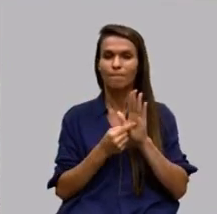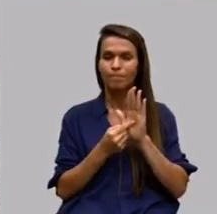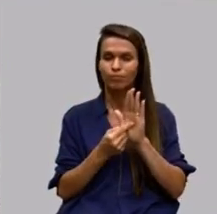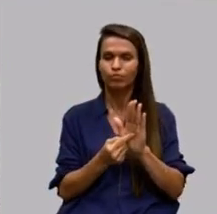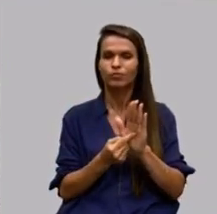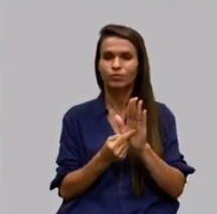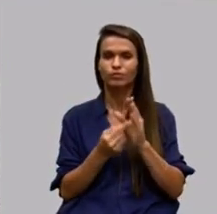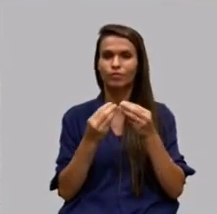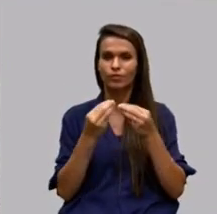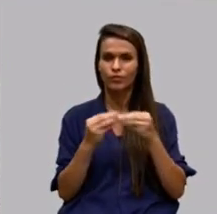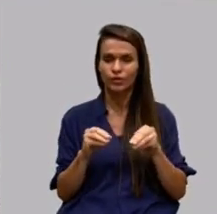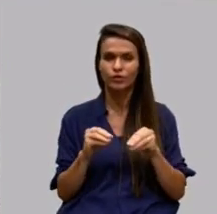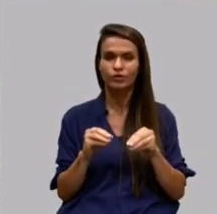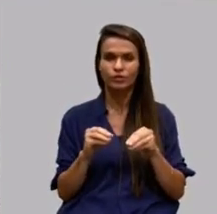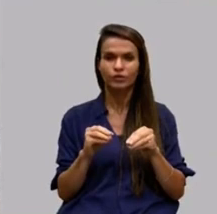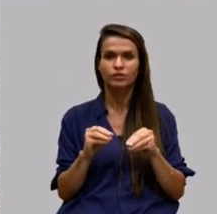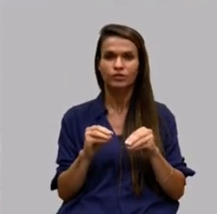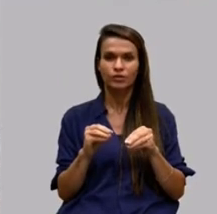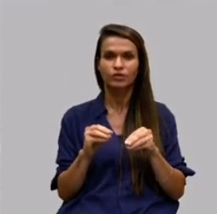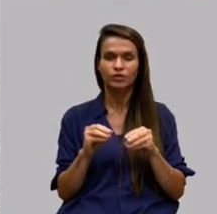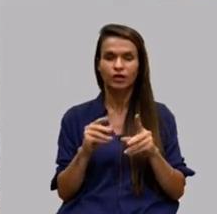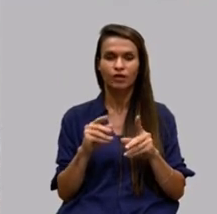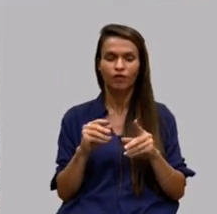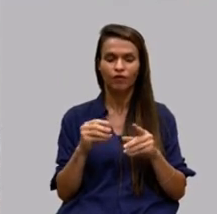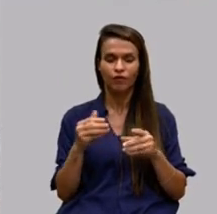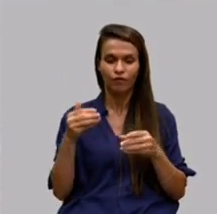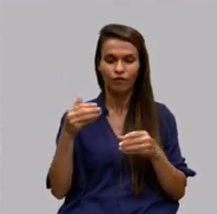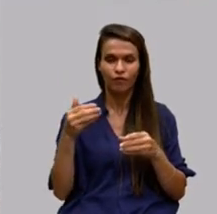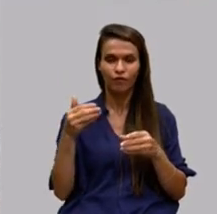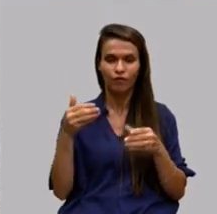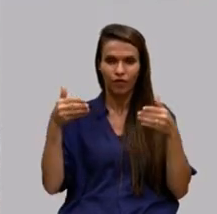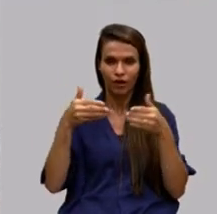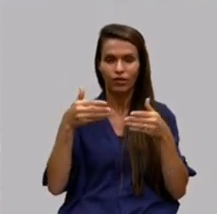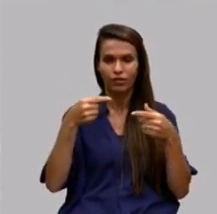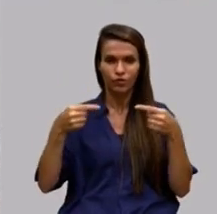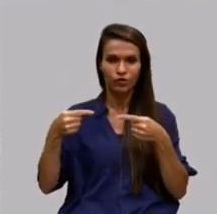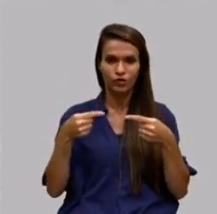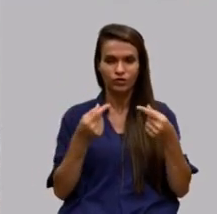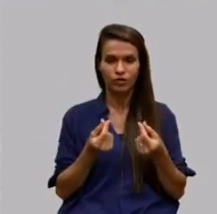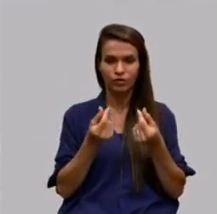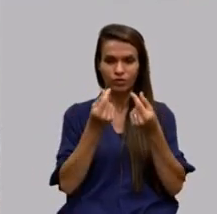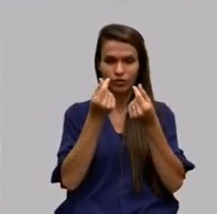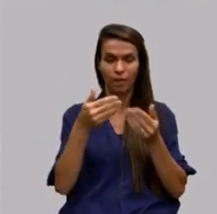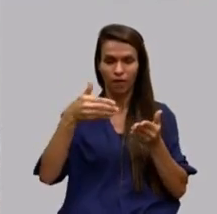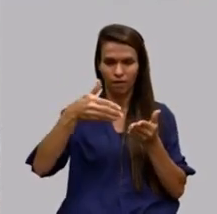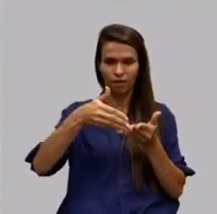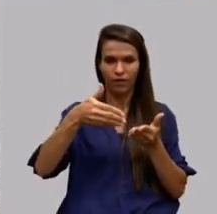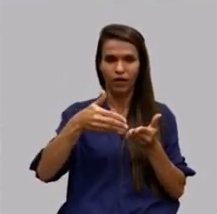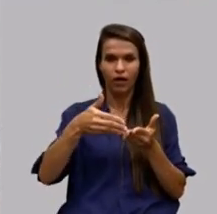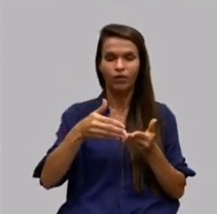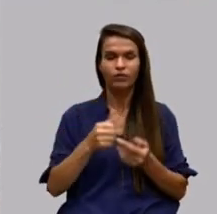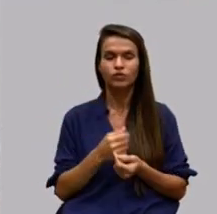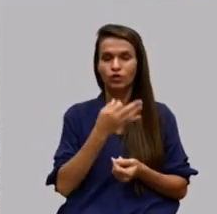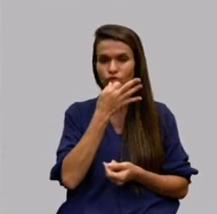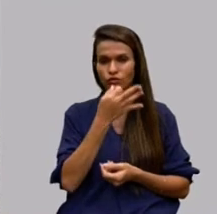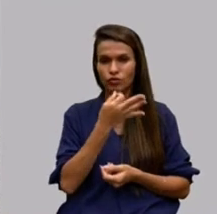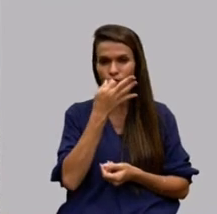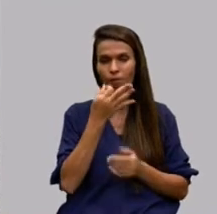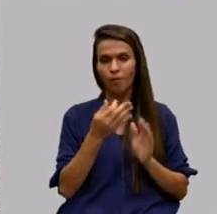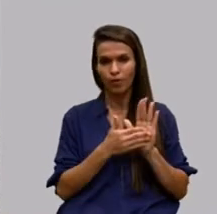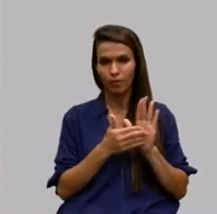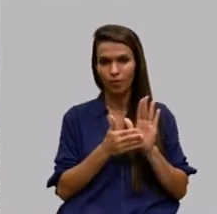do ponto de vista da condição da política econômica. Para encerrar agora, o que estamos sugerindo como